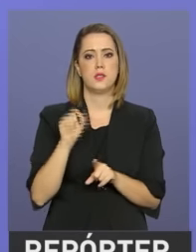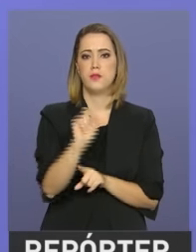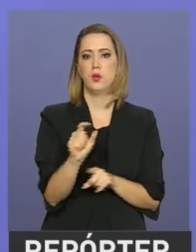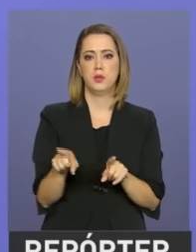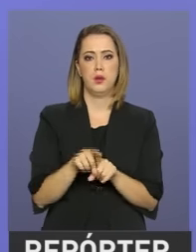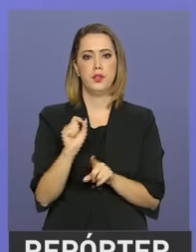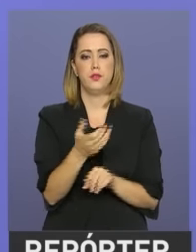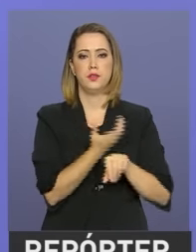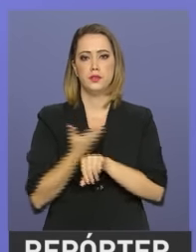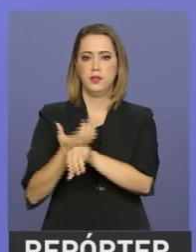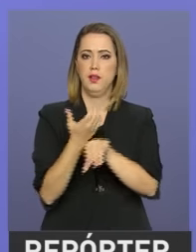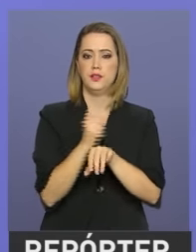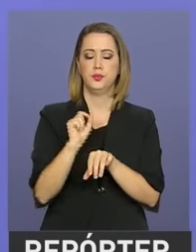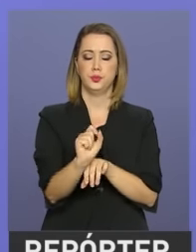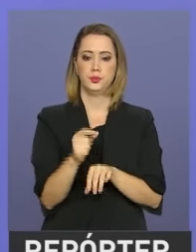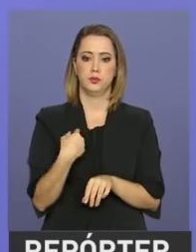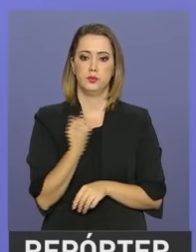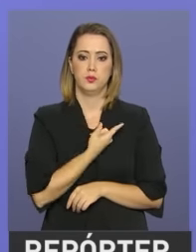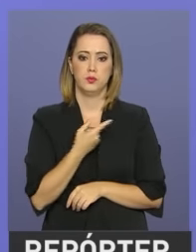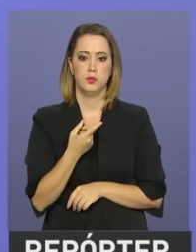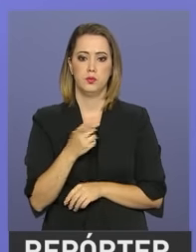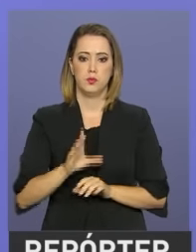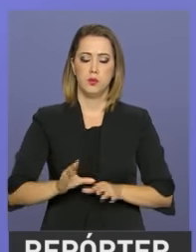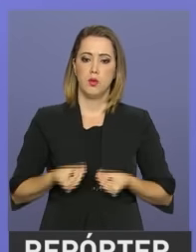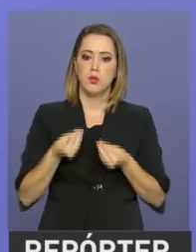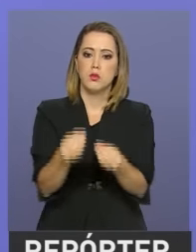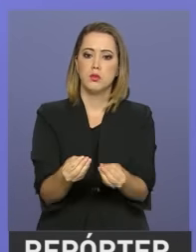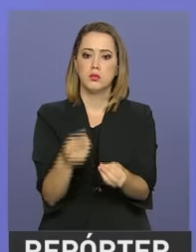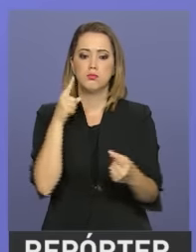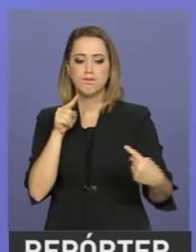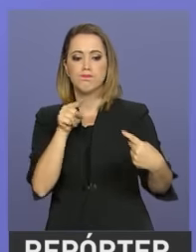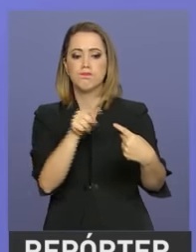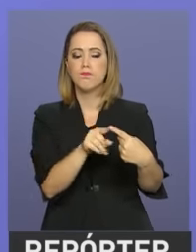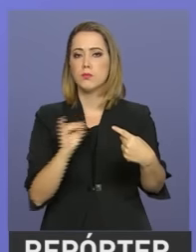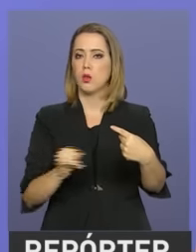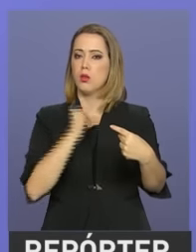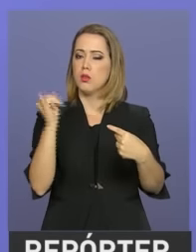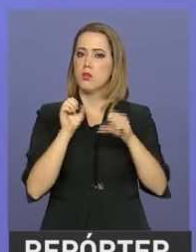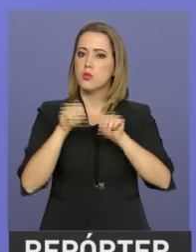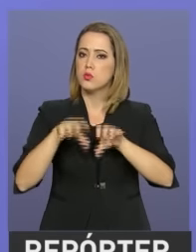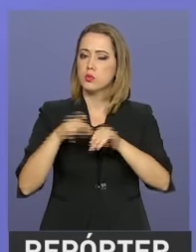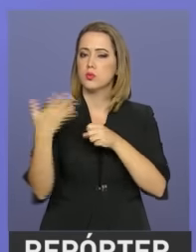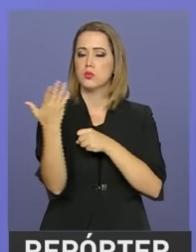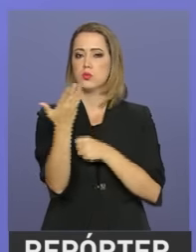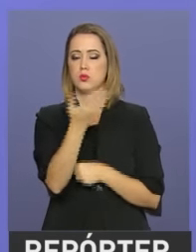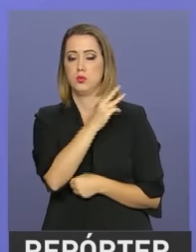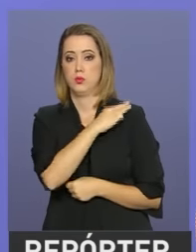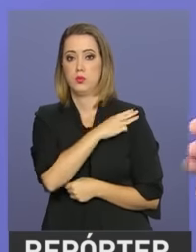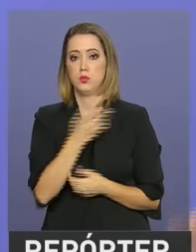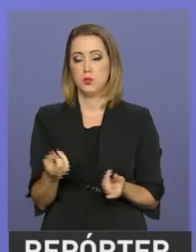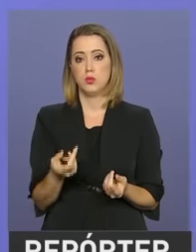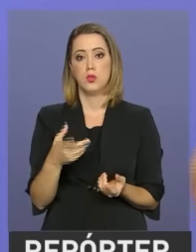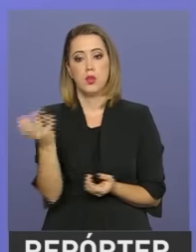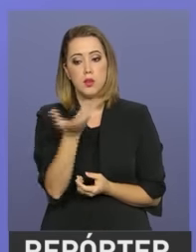definidor do seu próprio futuro da ênfase do ponto de vista de Formação Educacional que ele quer para si